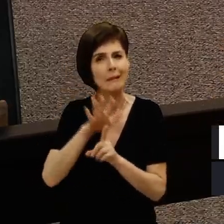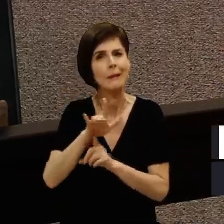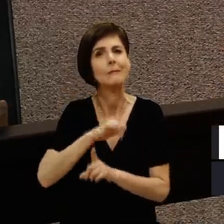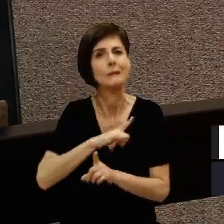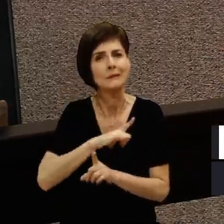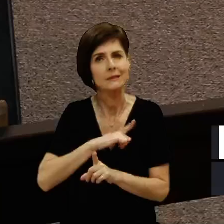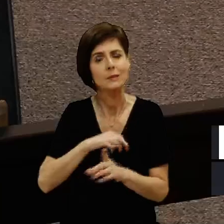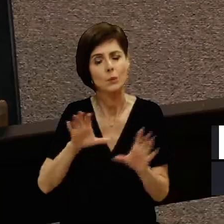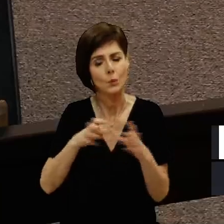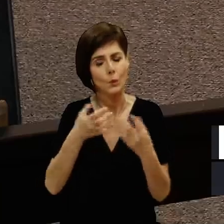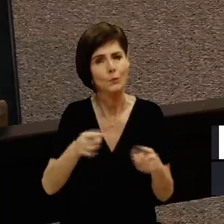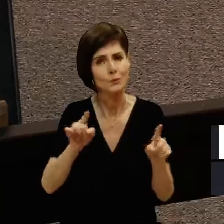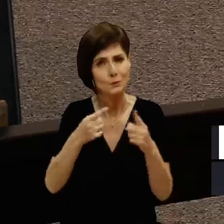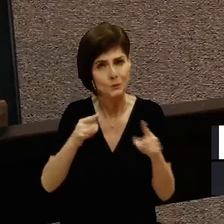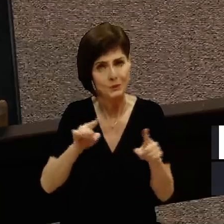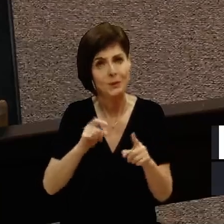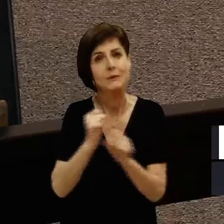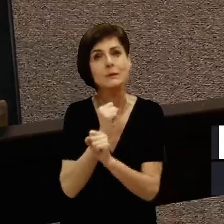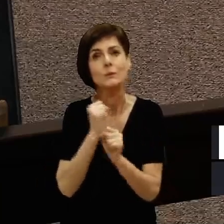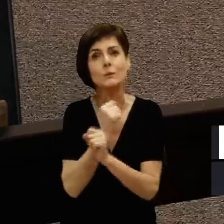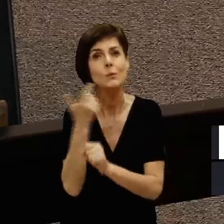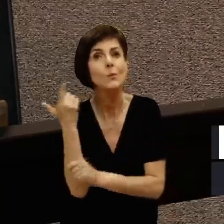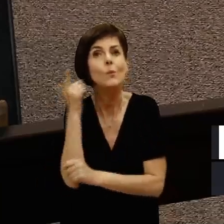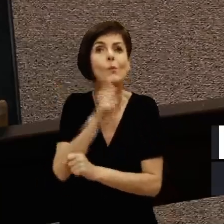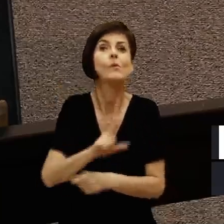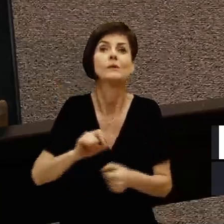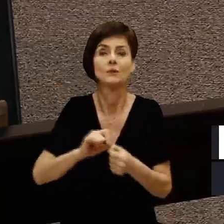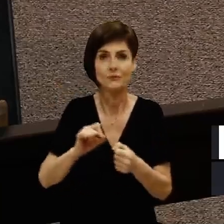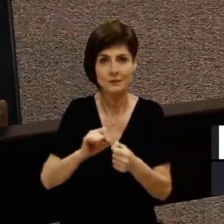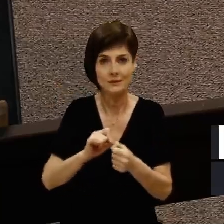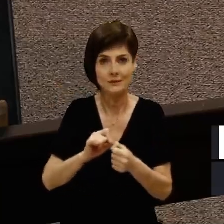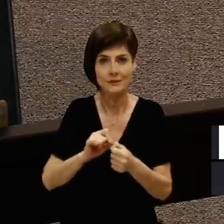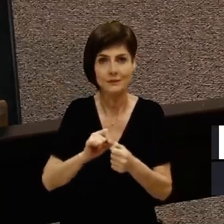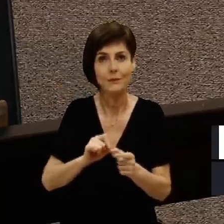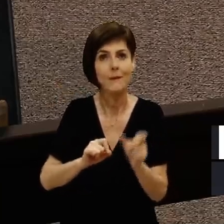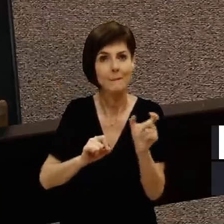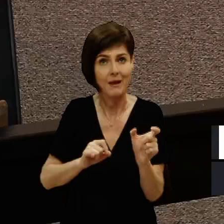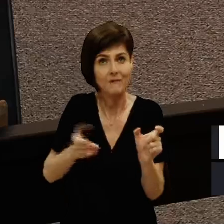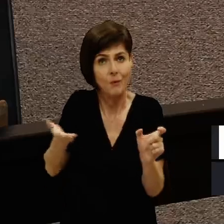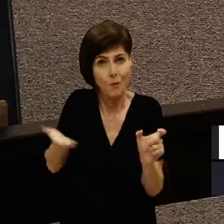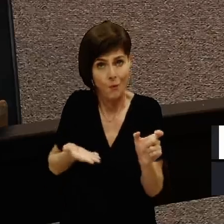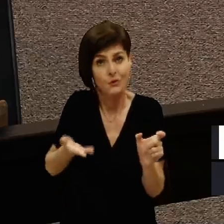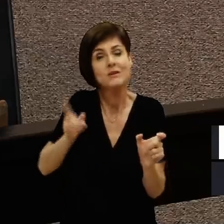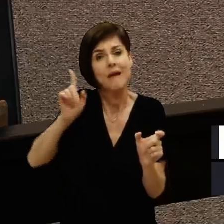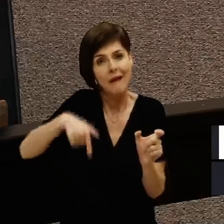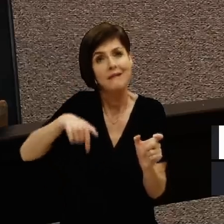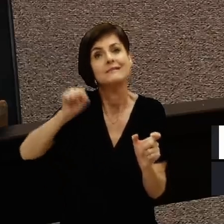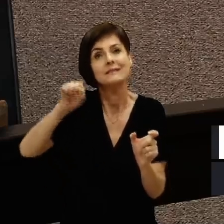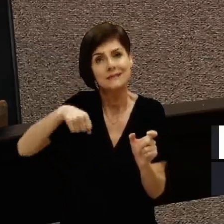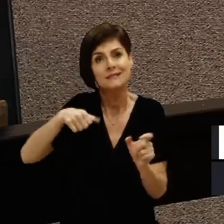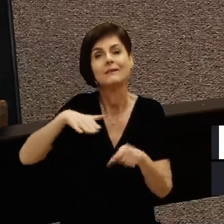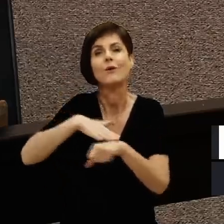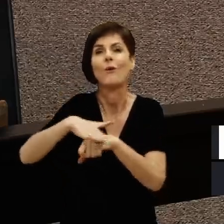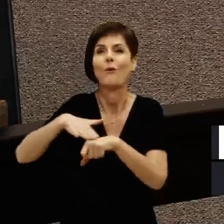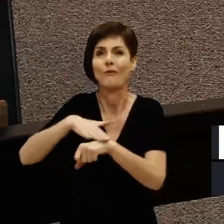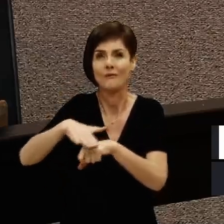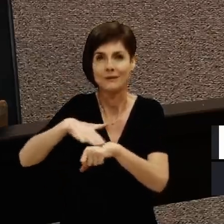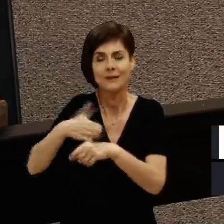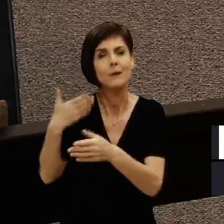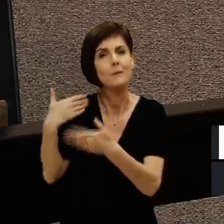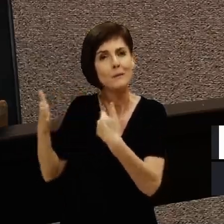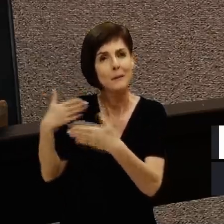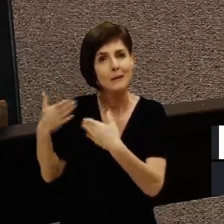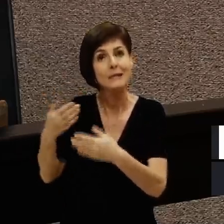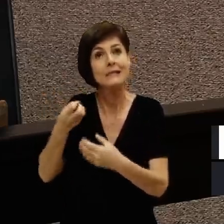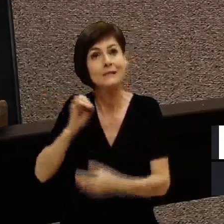de música. Então, essa construção toda, eu acredito que a palavra de ordem hoje sim é diálogo, e acredito que o governo, se o